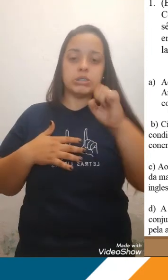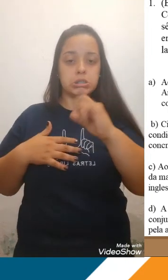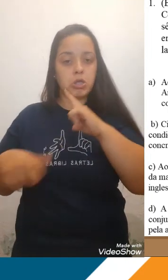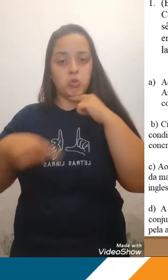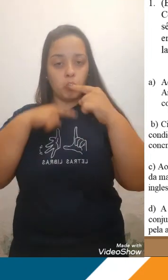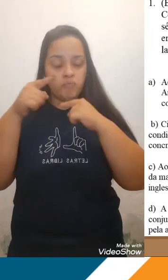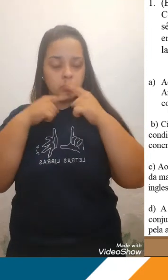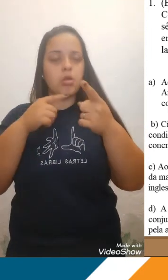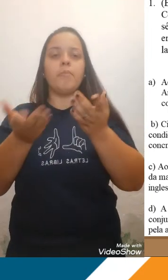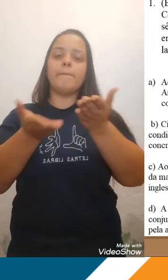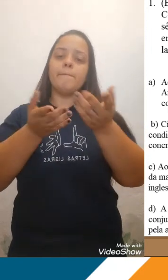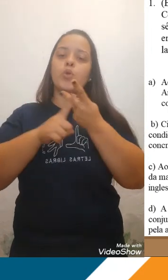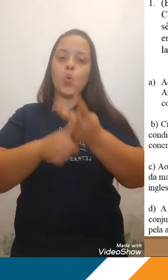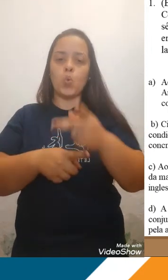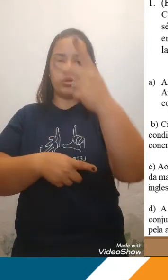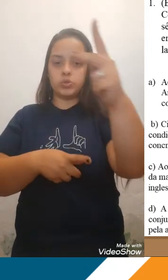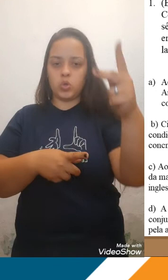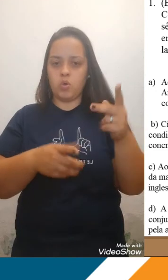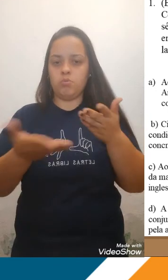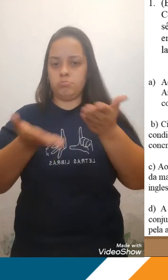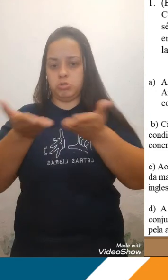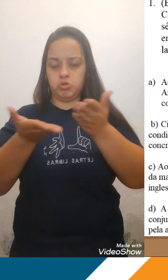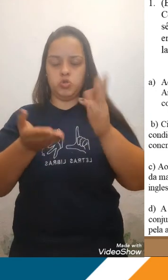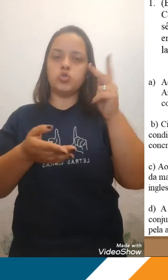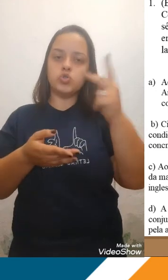entre em contato com o mediador de História do seu polo para